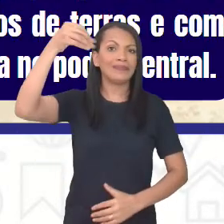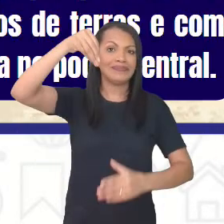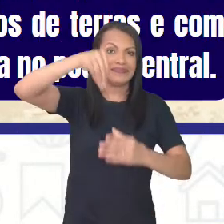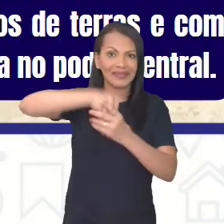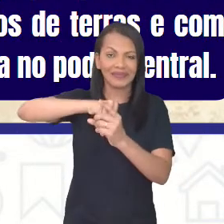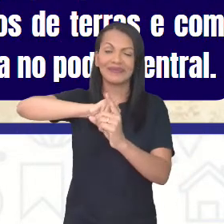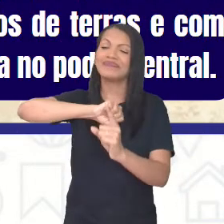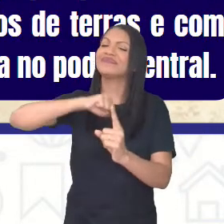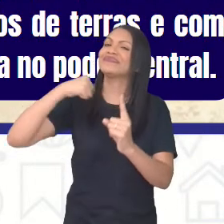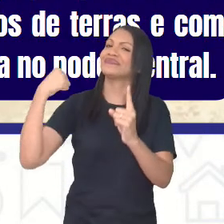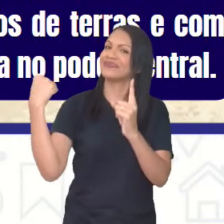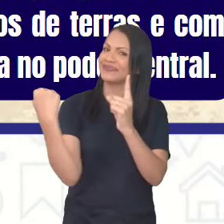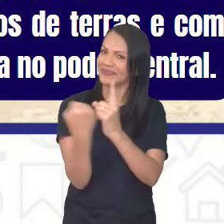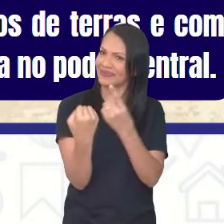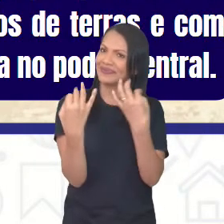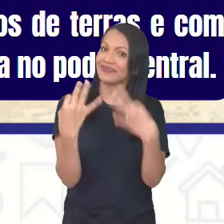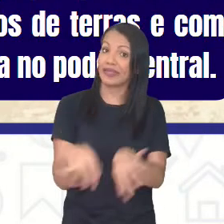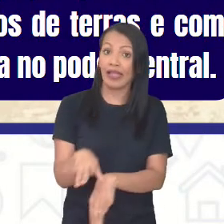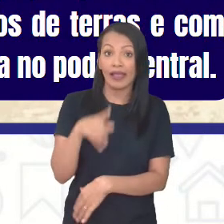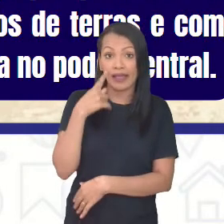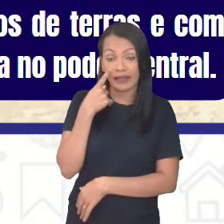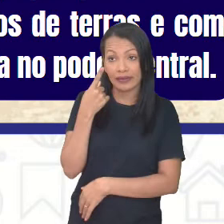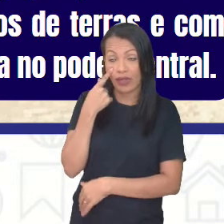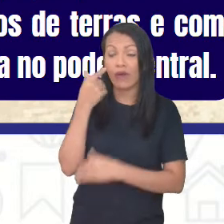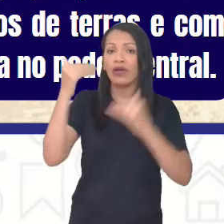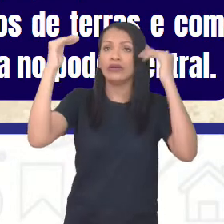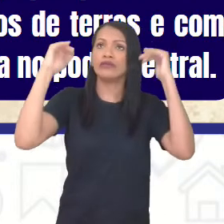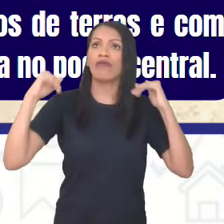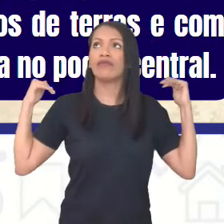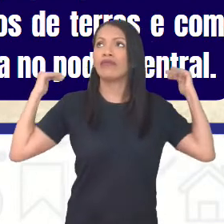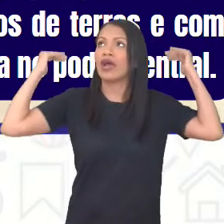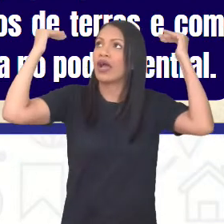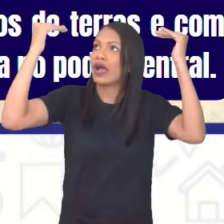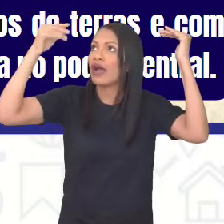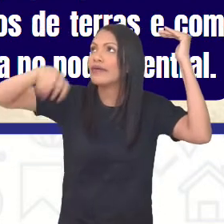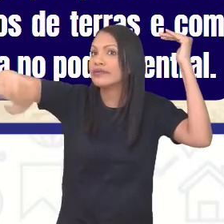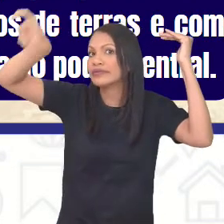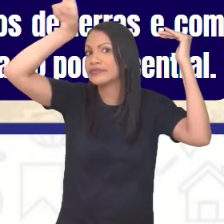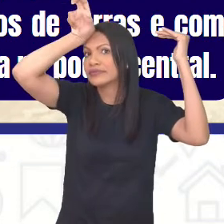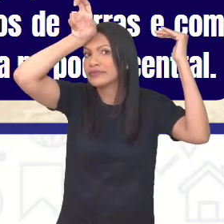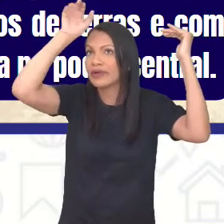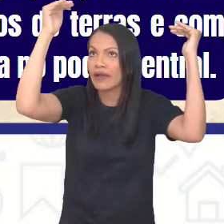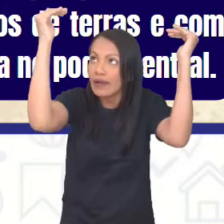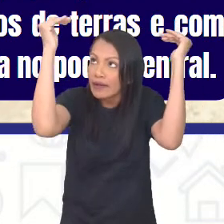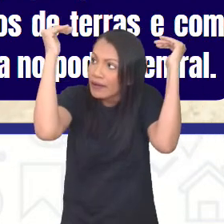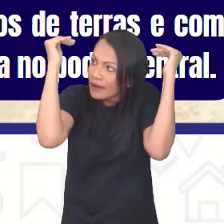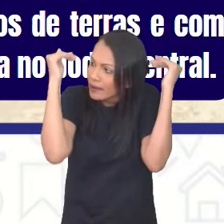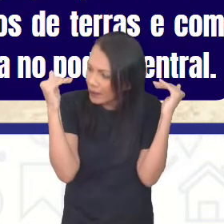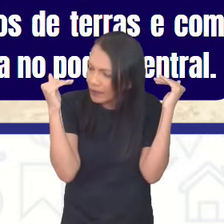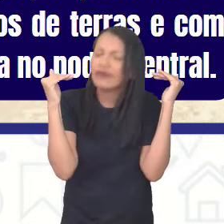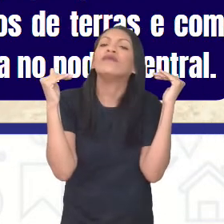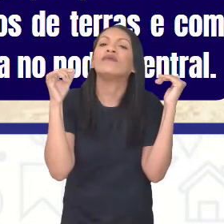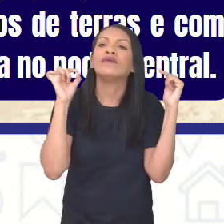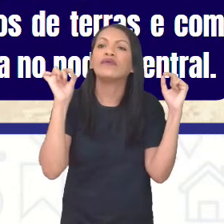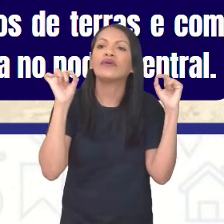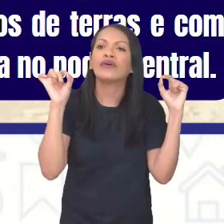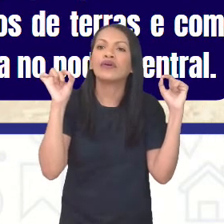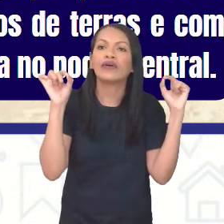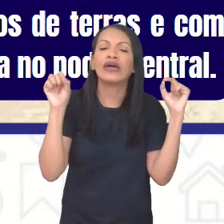sociedade estamental, né? Então, abaixo do faraó, certo, estavam o que? A